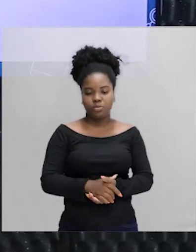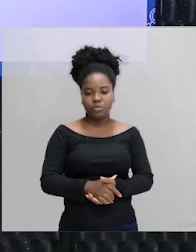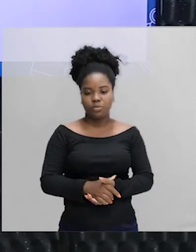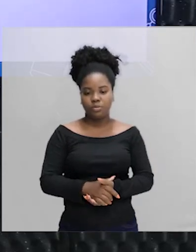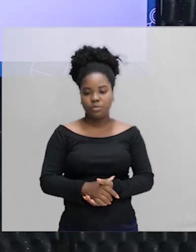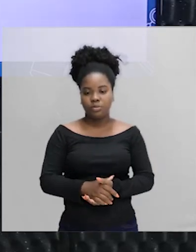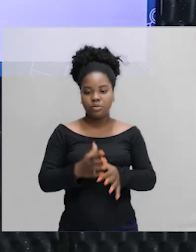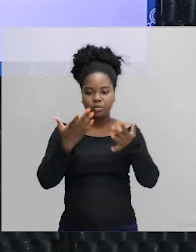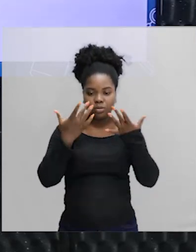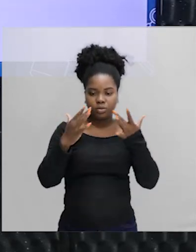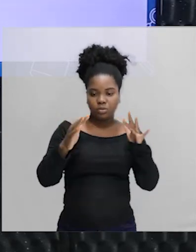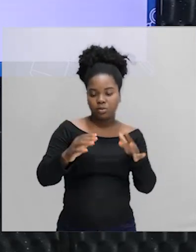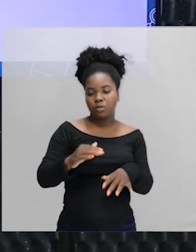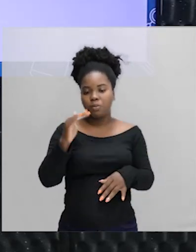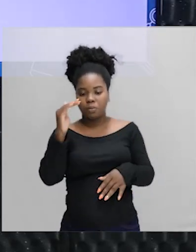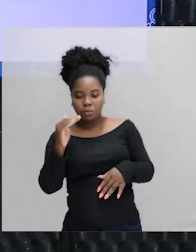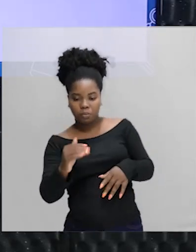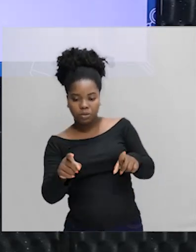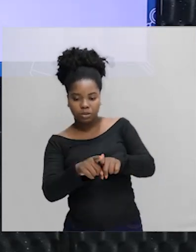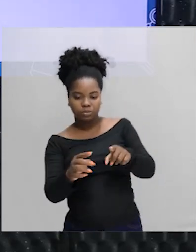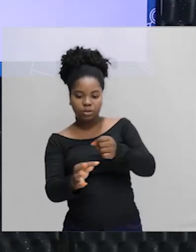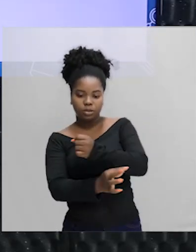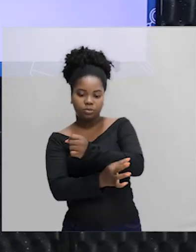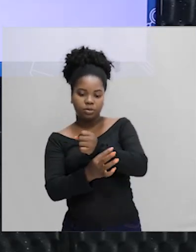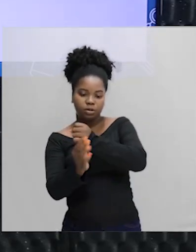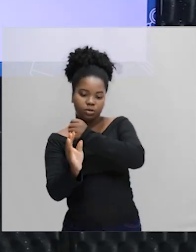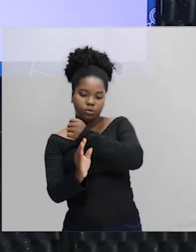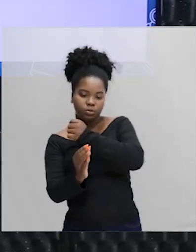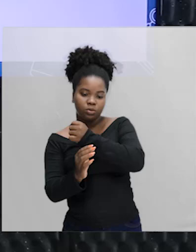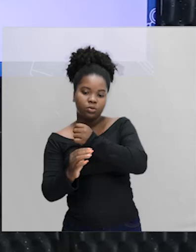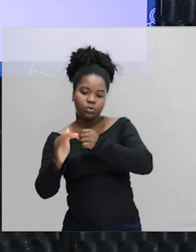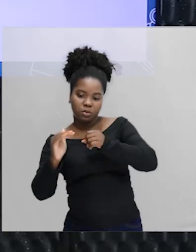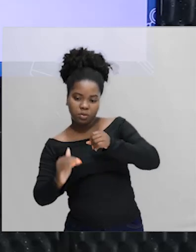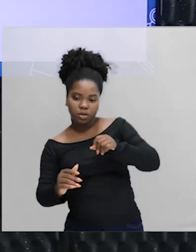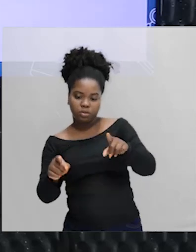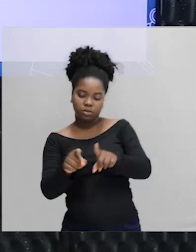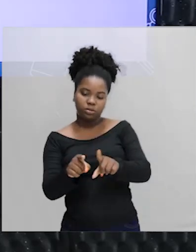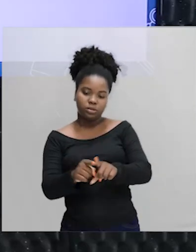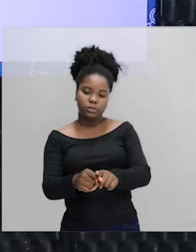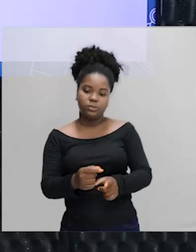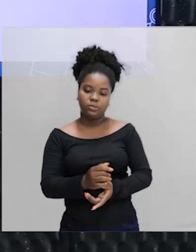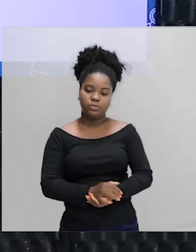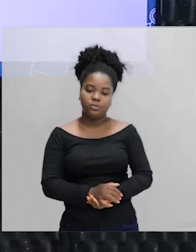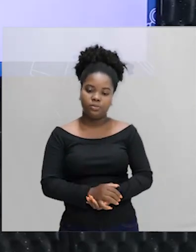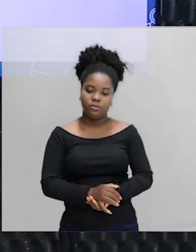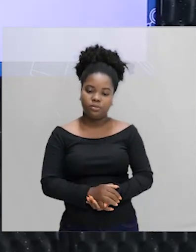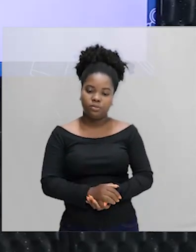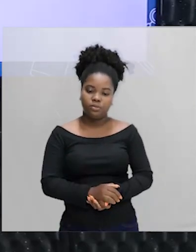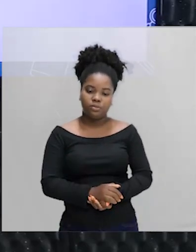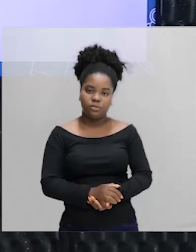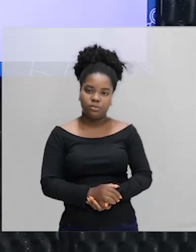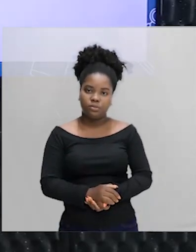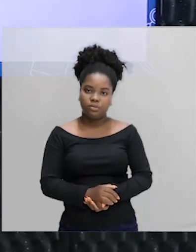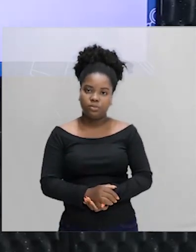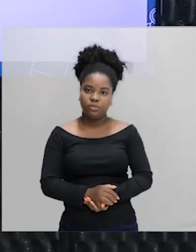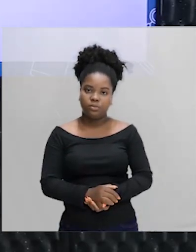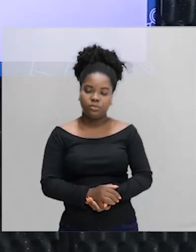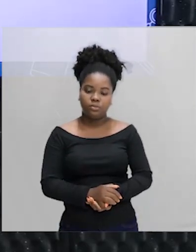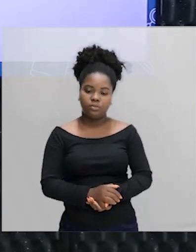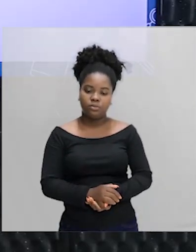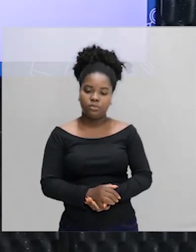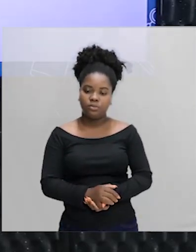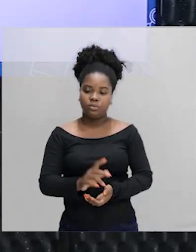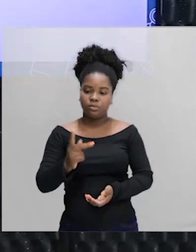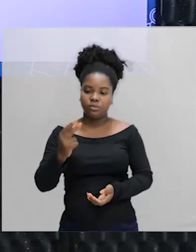baixa luminosidade e baixas temperaturas, né? Vai de 30.000 a 2.000 Kelvin ali, né? A faixa de temperatura. Então esse é o